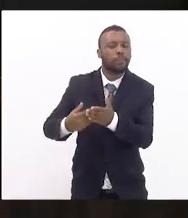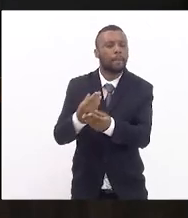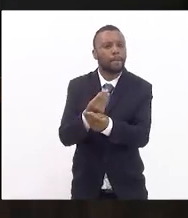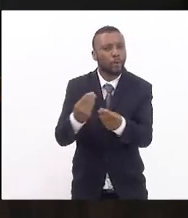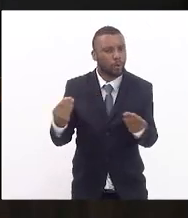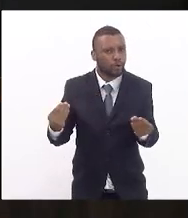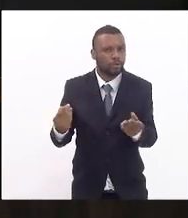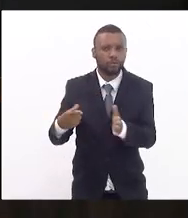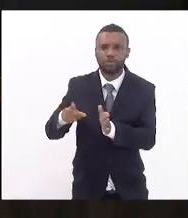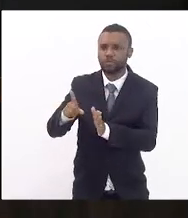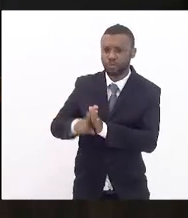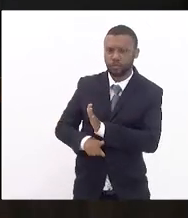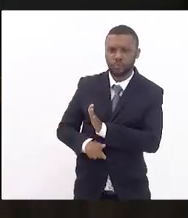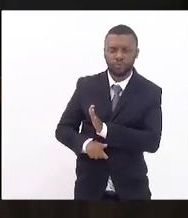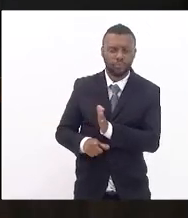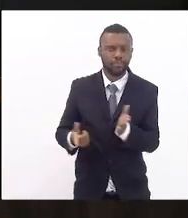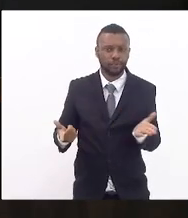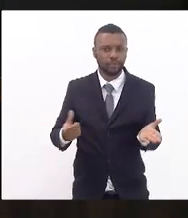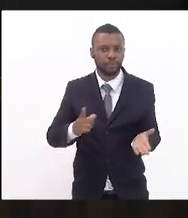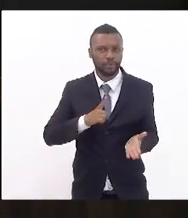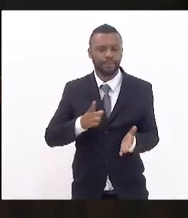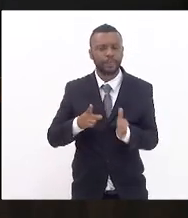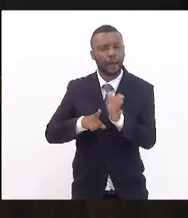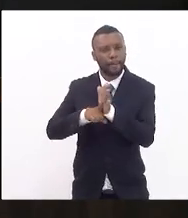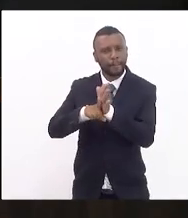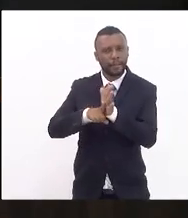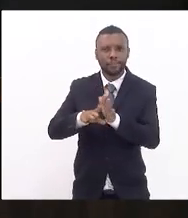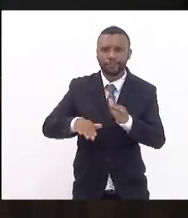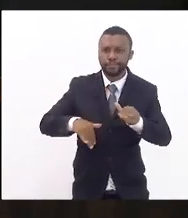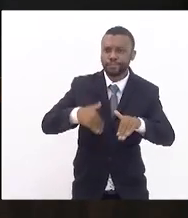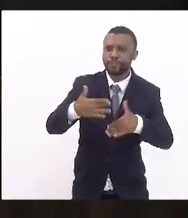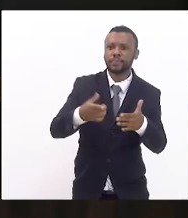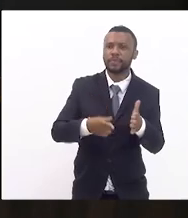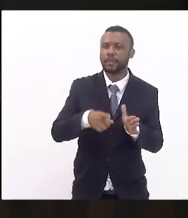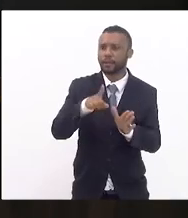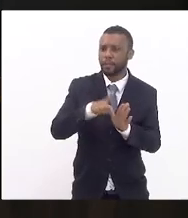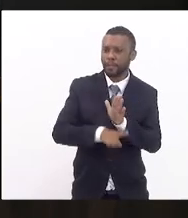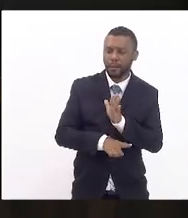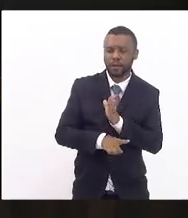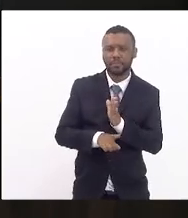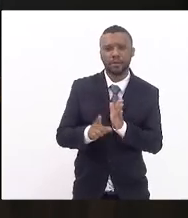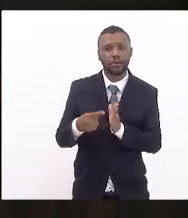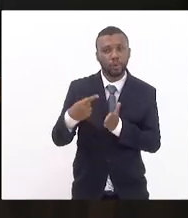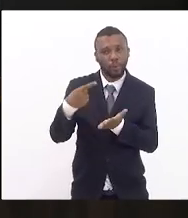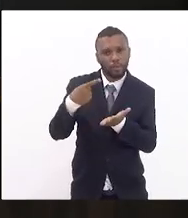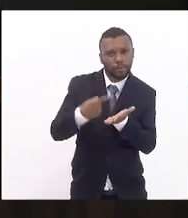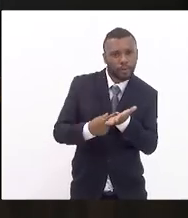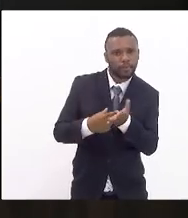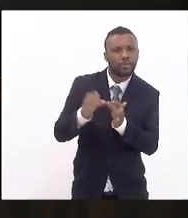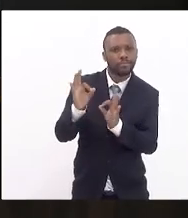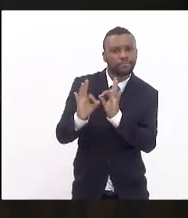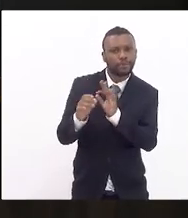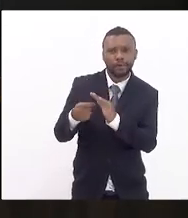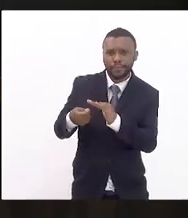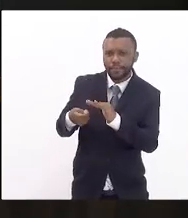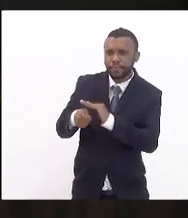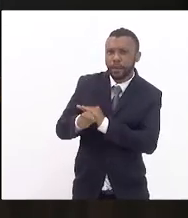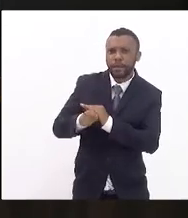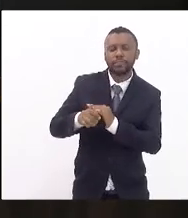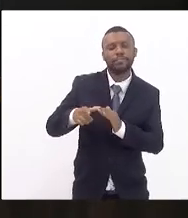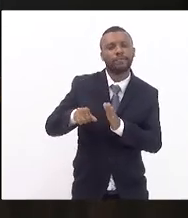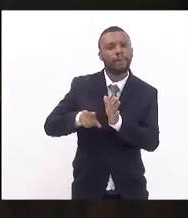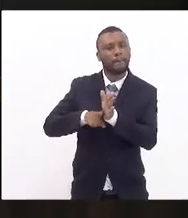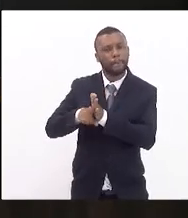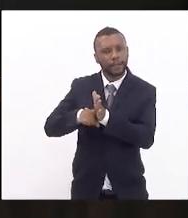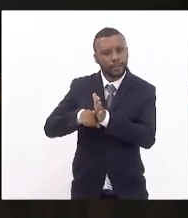muitos abatimentos. Aquela pesquisa e desenvolvimento, eles abatem, aquele compromisso de fazerem investimento em pesquisa e desenvolvimento.